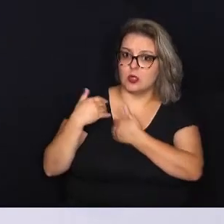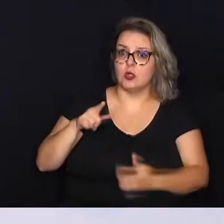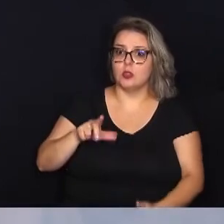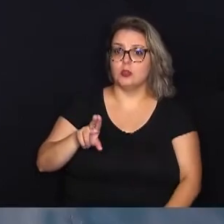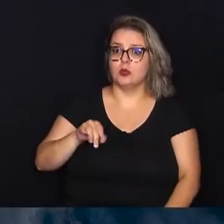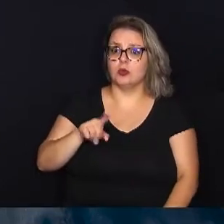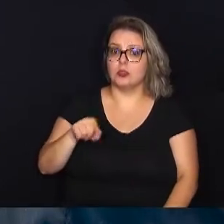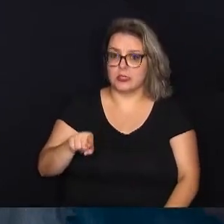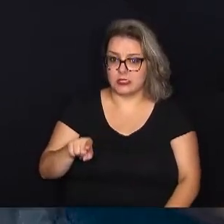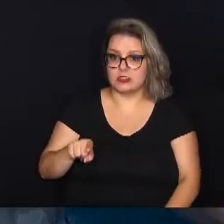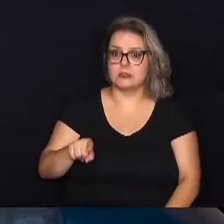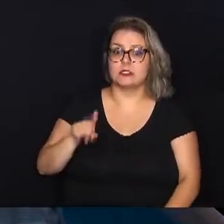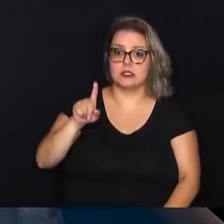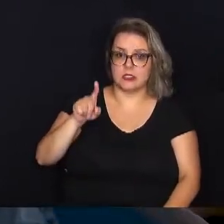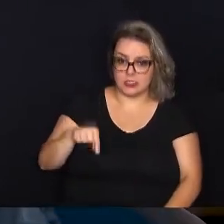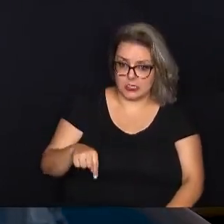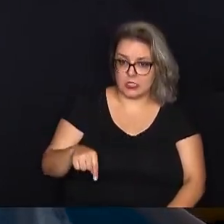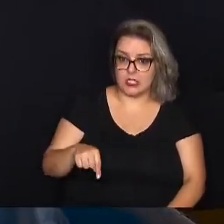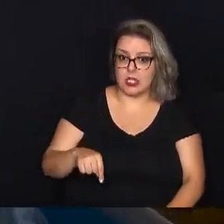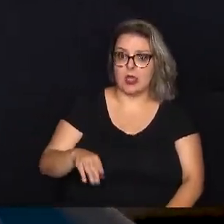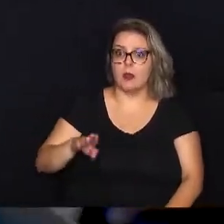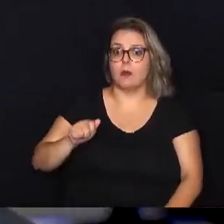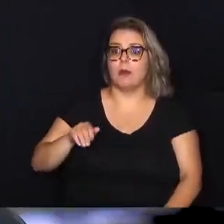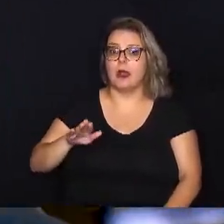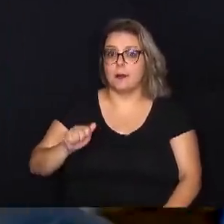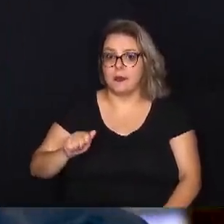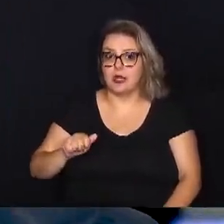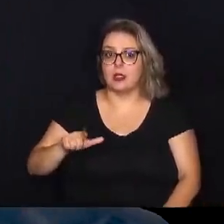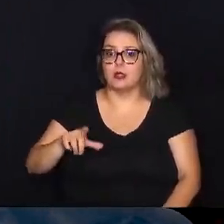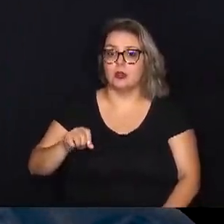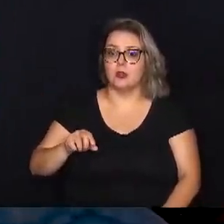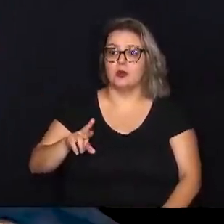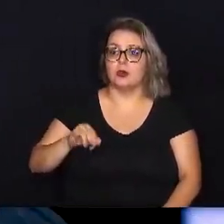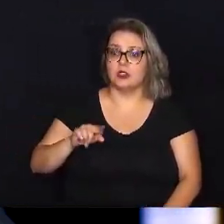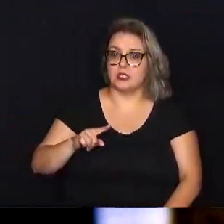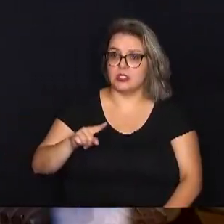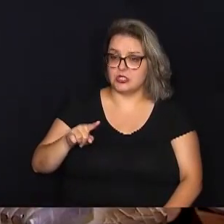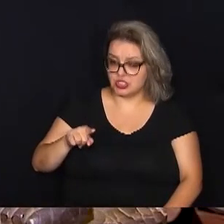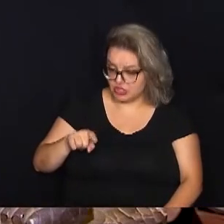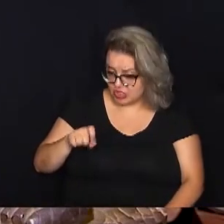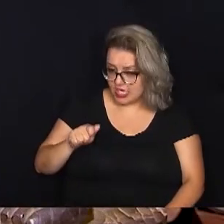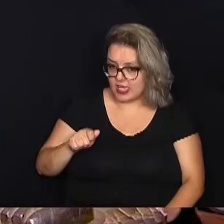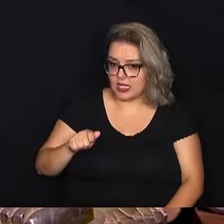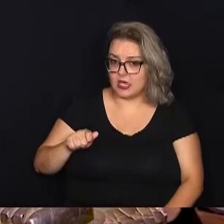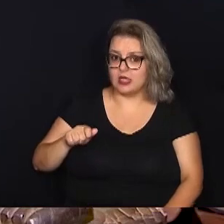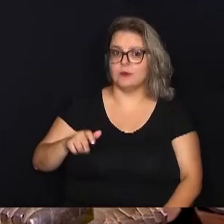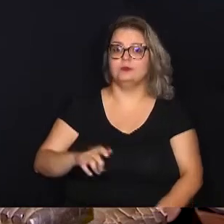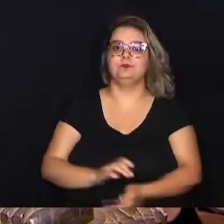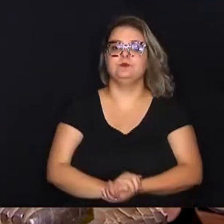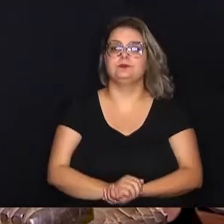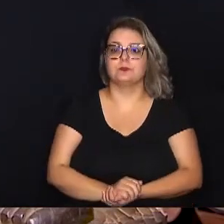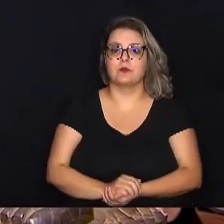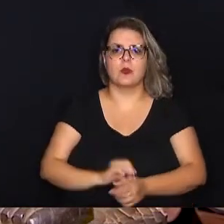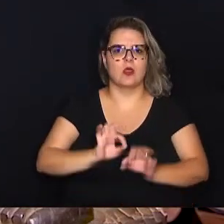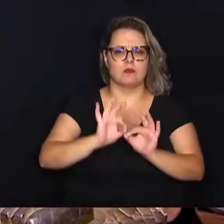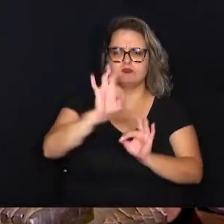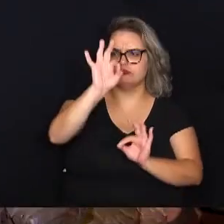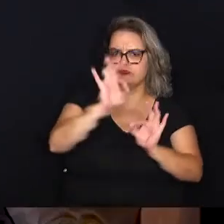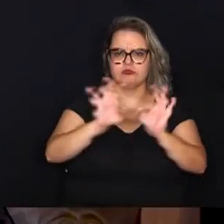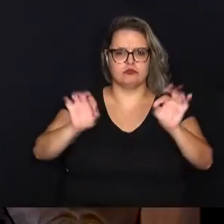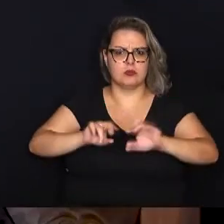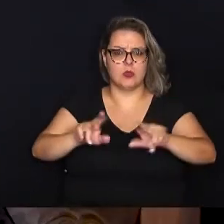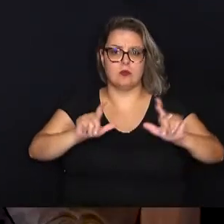responsável Luiz Antônio Castro de Jesus, o Babalorixá Tologi. São esculturas de vários